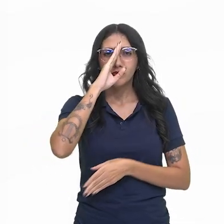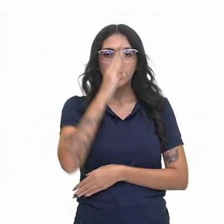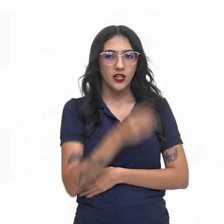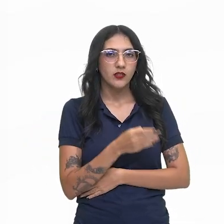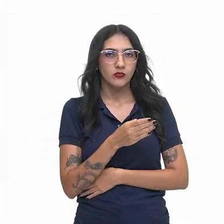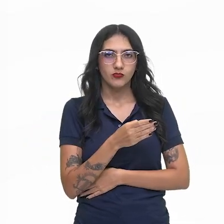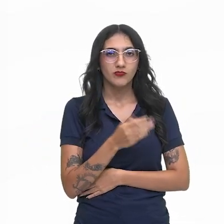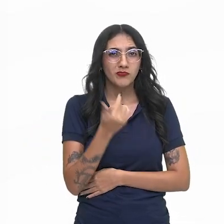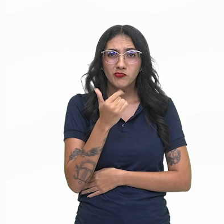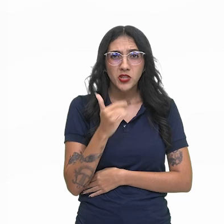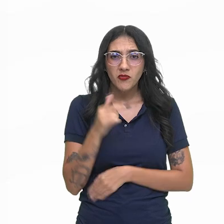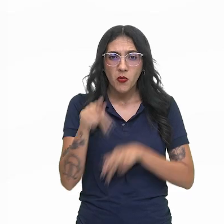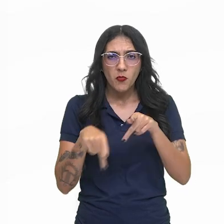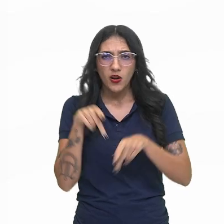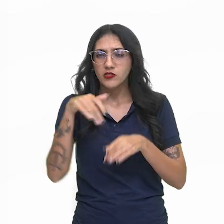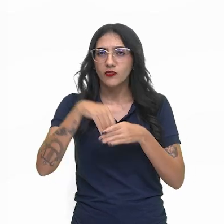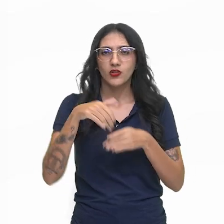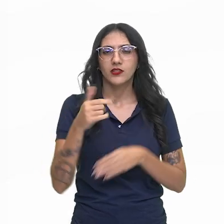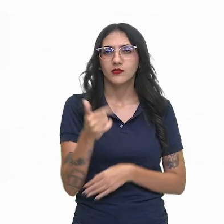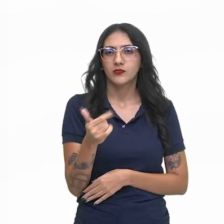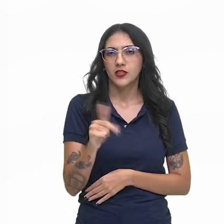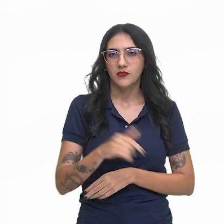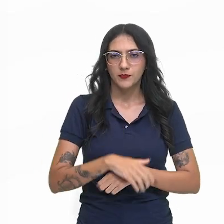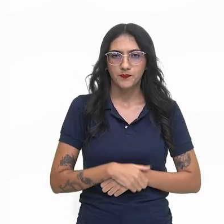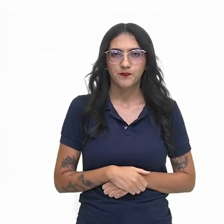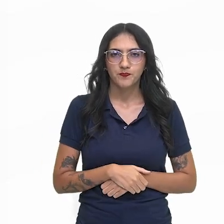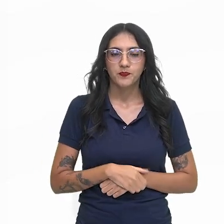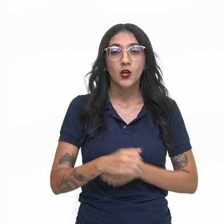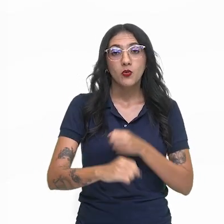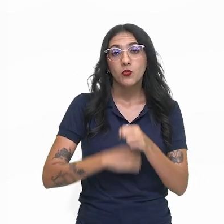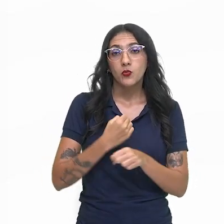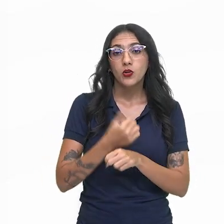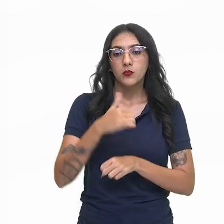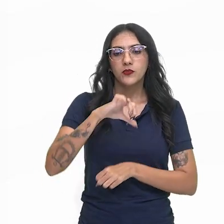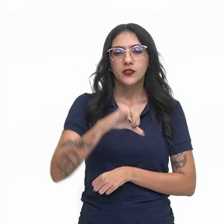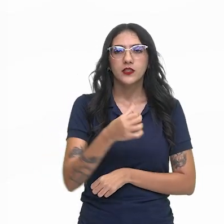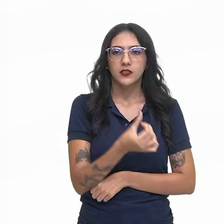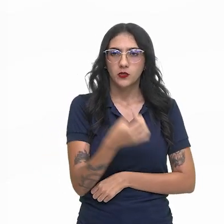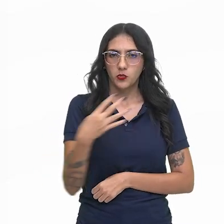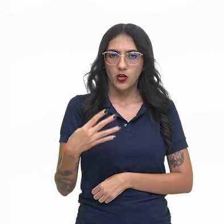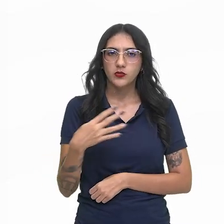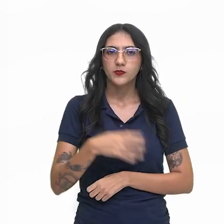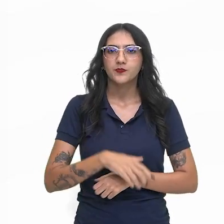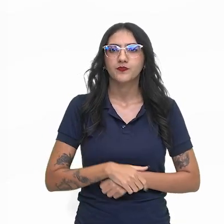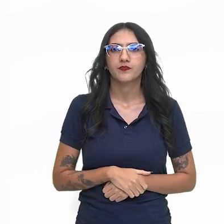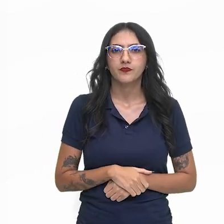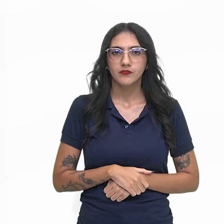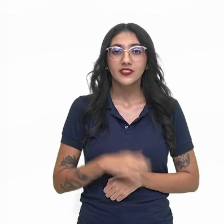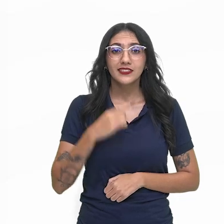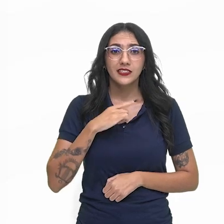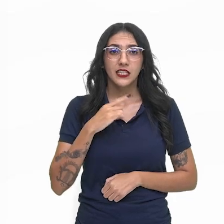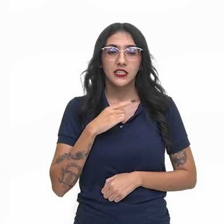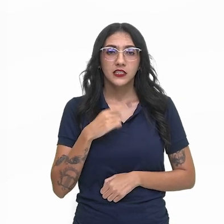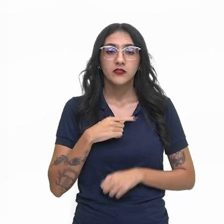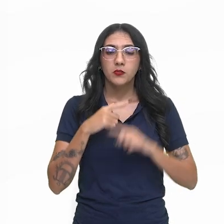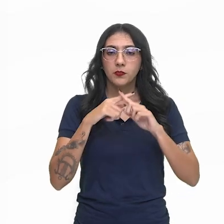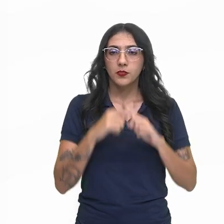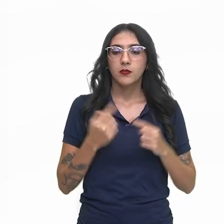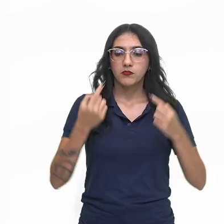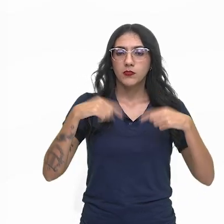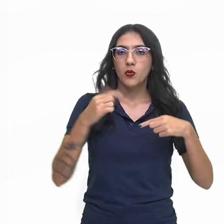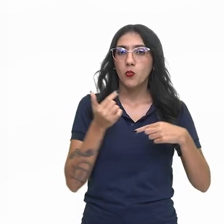dos cidadãos, da população, em 1964, onde concorreu com Juarez